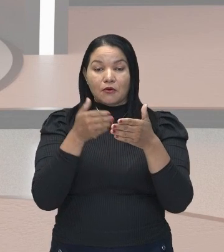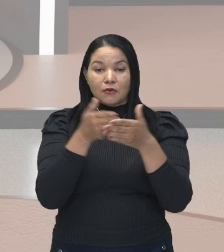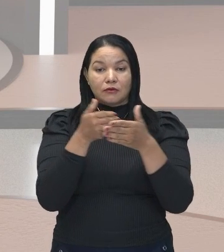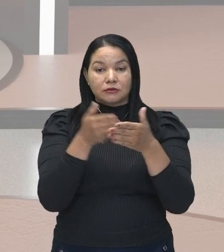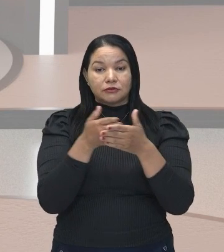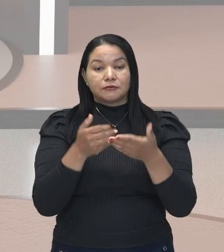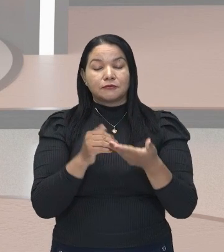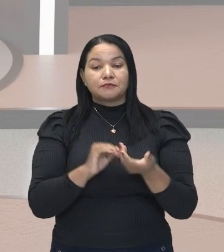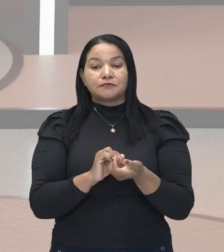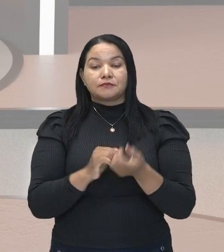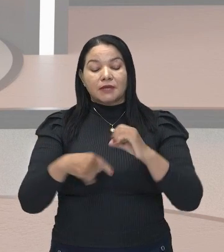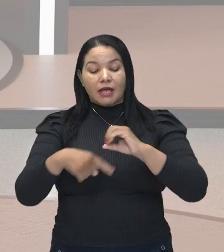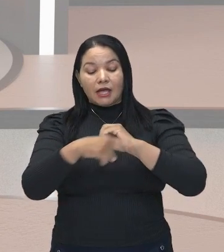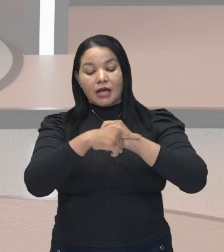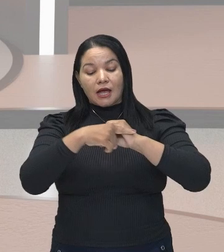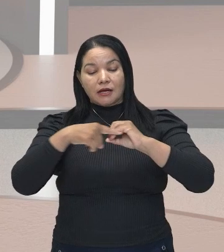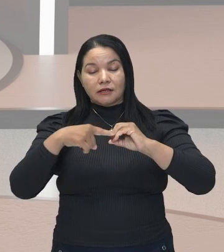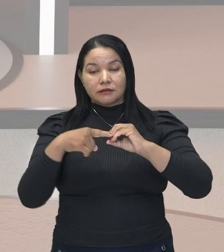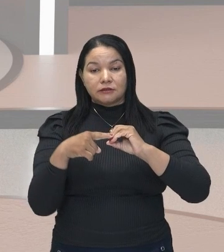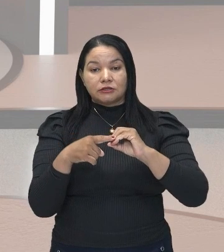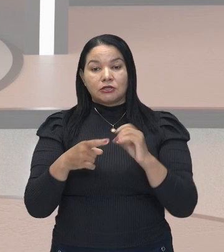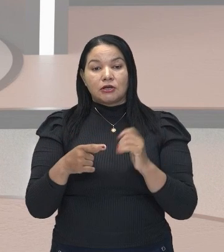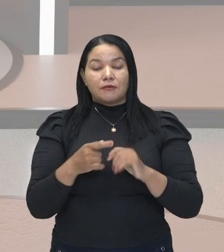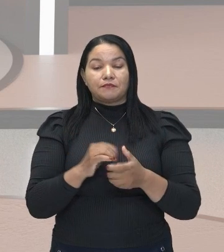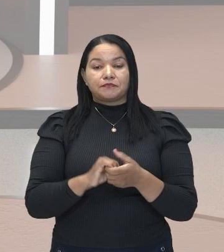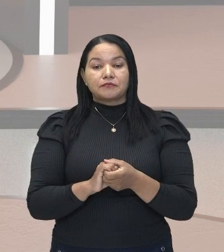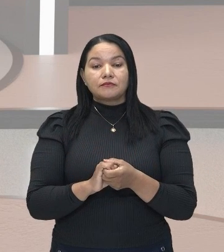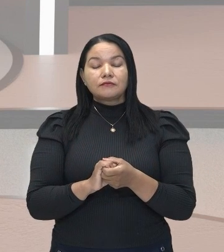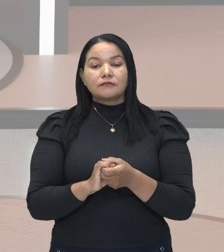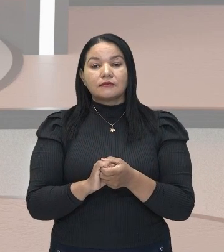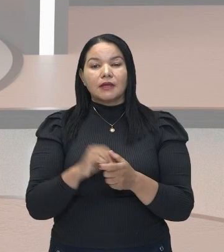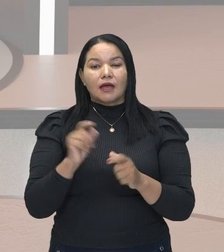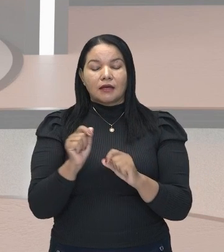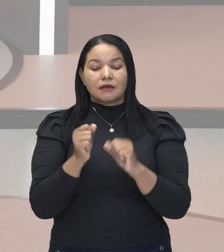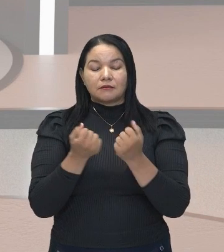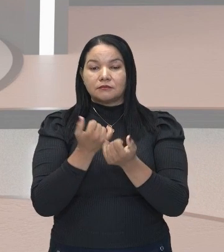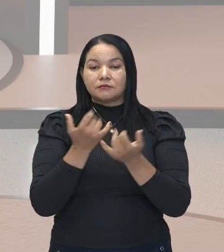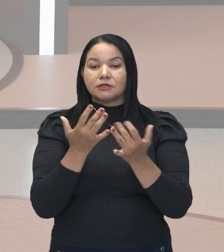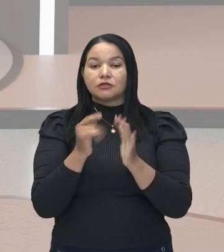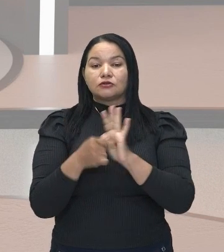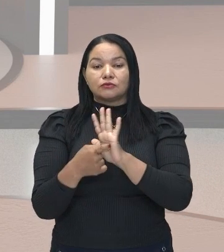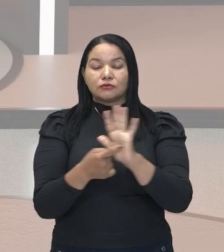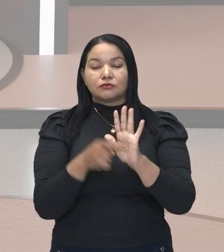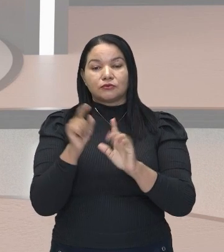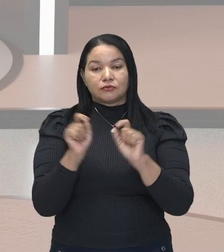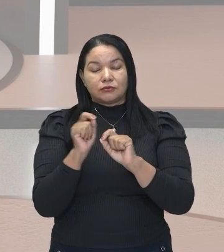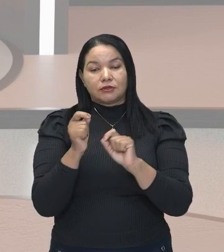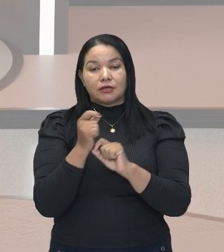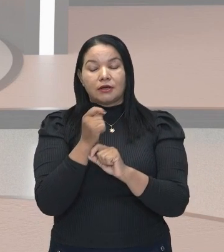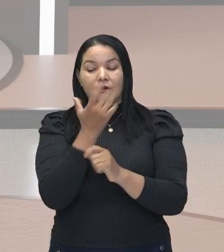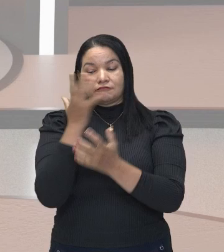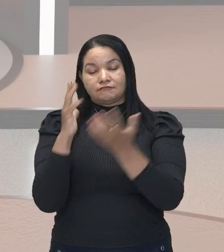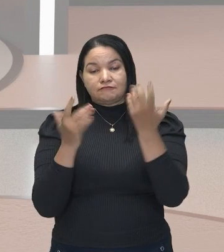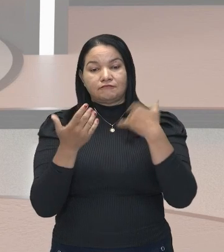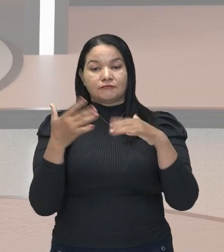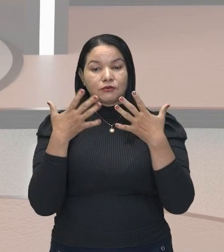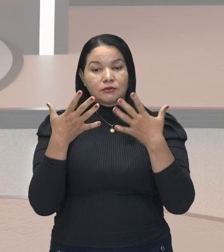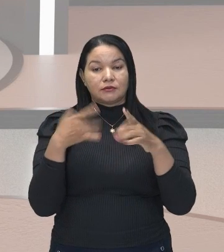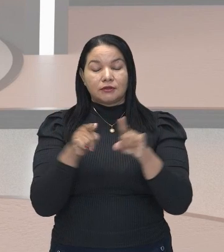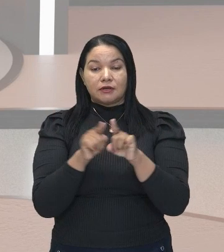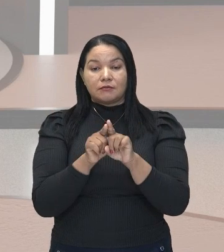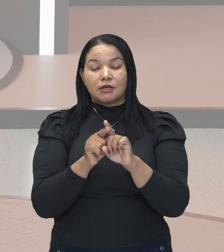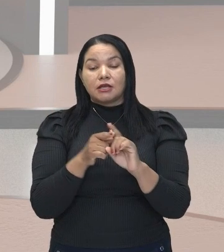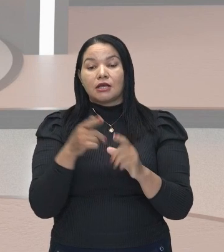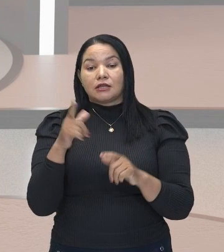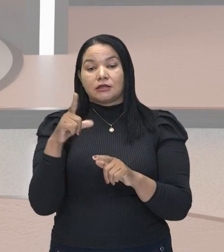imaginária, tá? Então, apresenta essas florestas tropicais e equatoriais, tá? E vai estar situado realmente aí ao